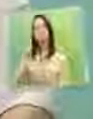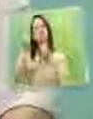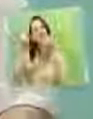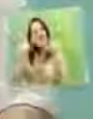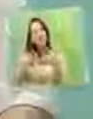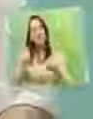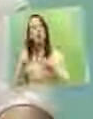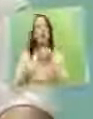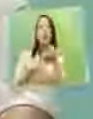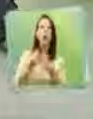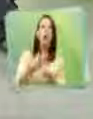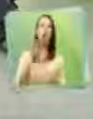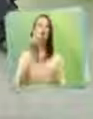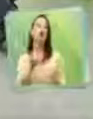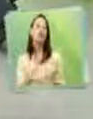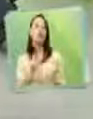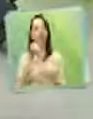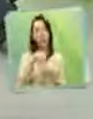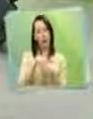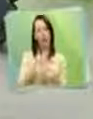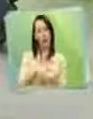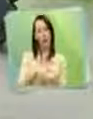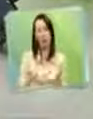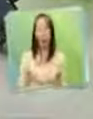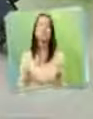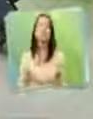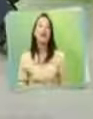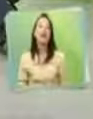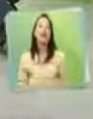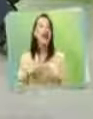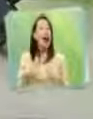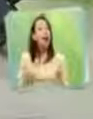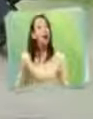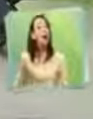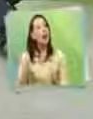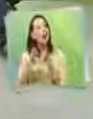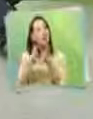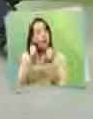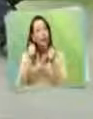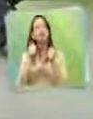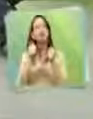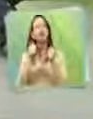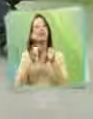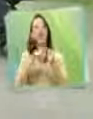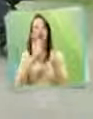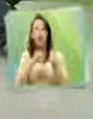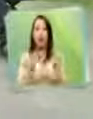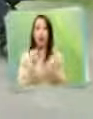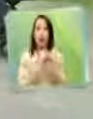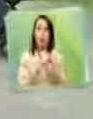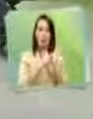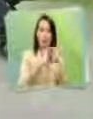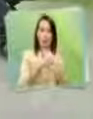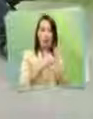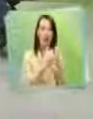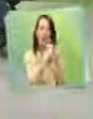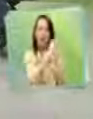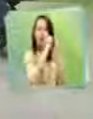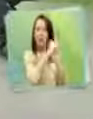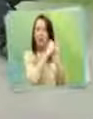voto. Foi um desses últimos também, das últimas provas do Enem. E pedindo, a partir do que foi colocado na